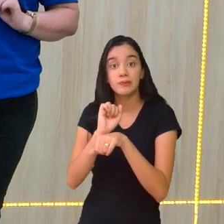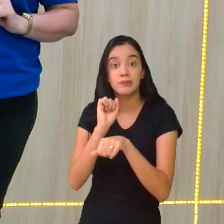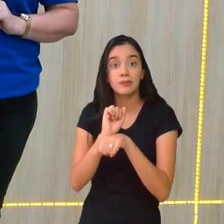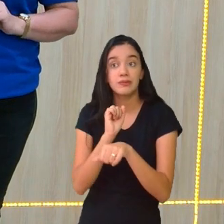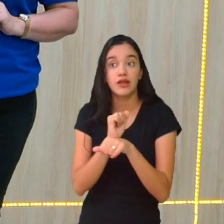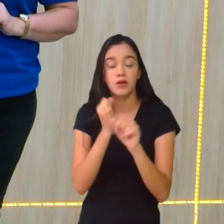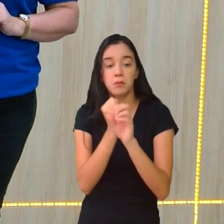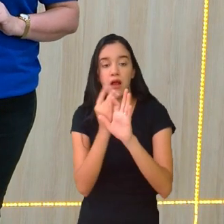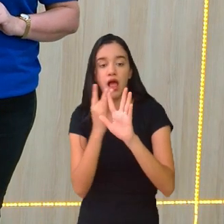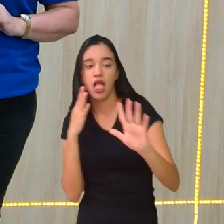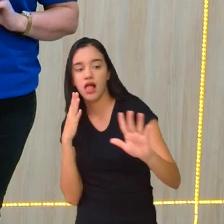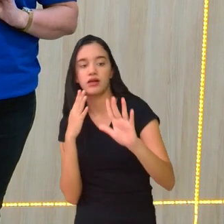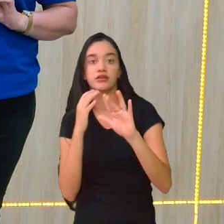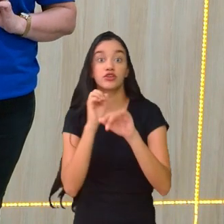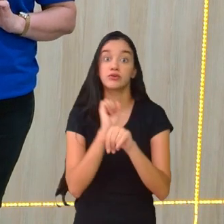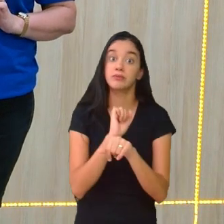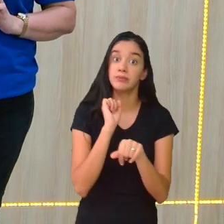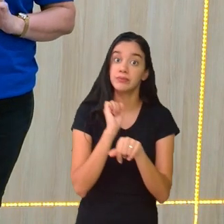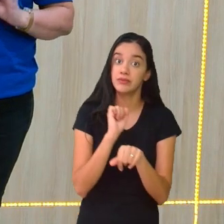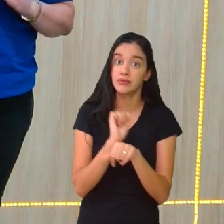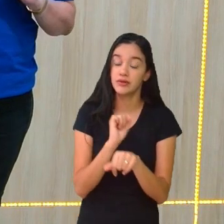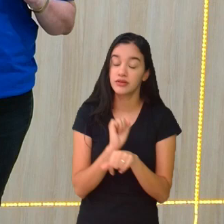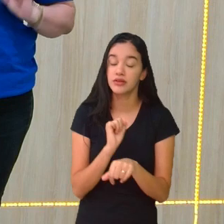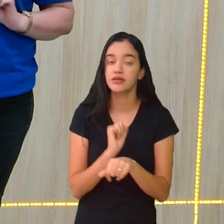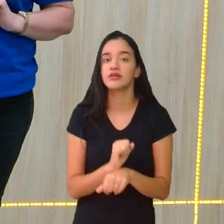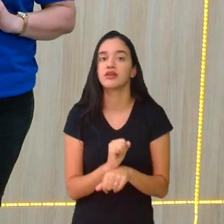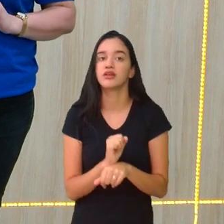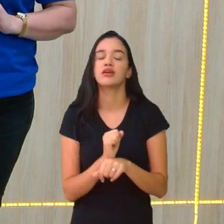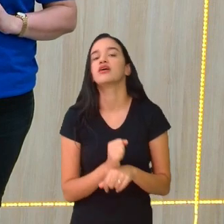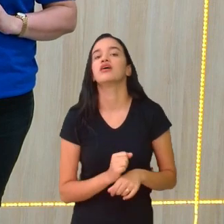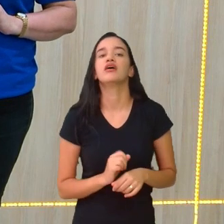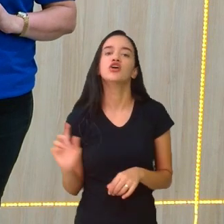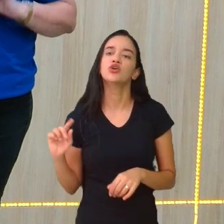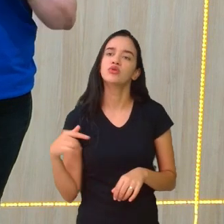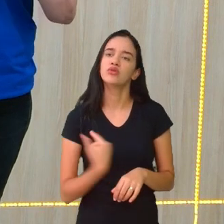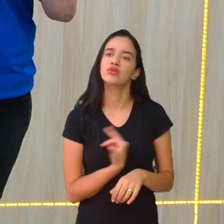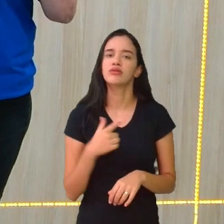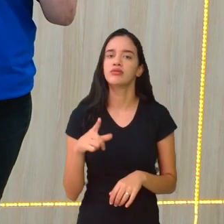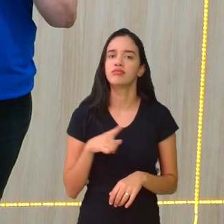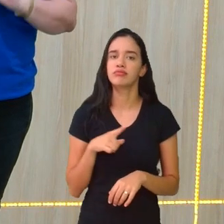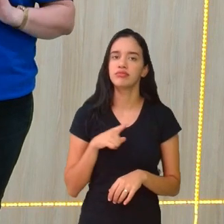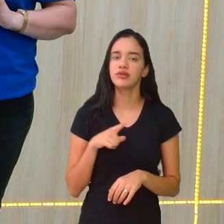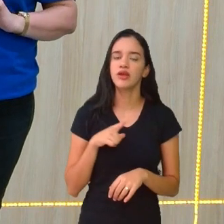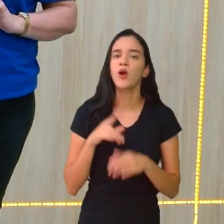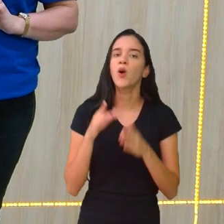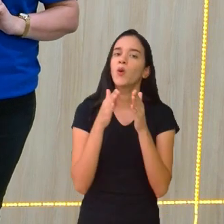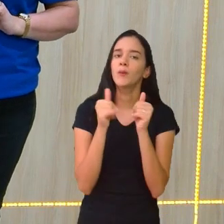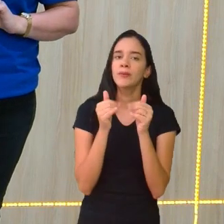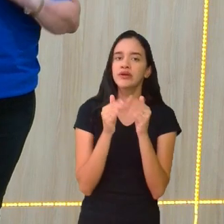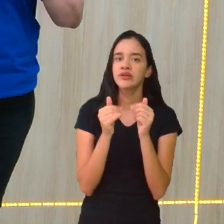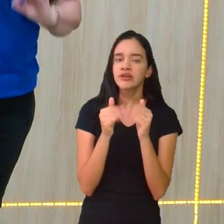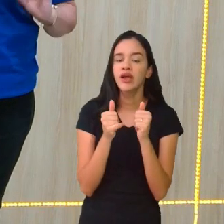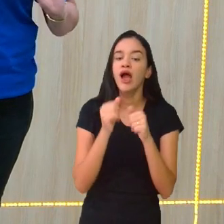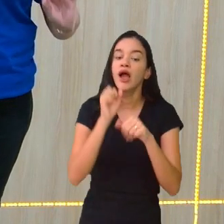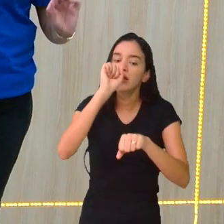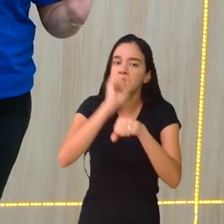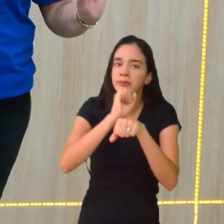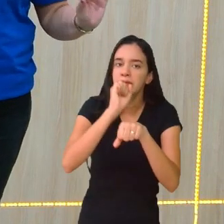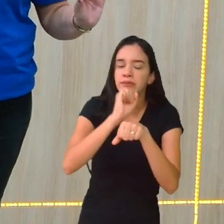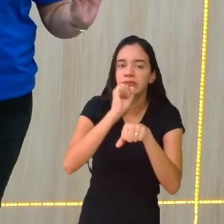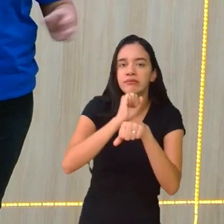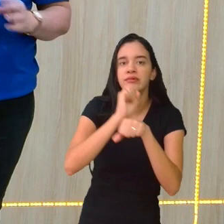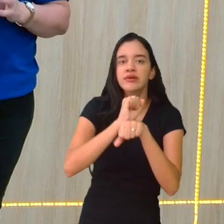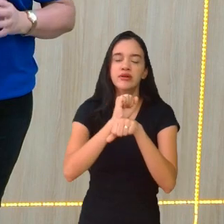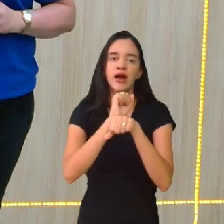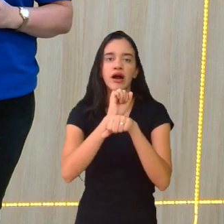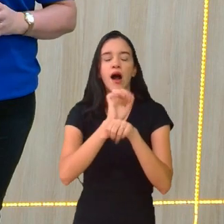por favor. Então, pedido, né? Nós temos aí um pedido, né? Espere sua vez, por